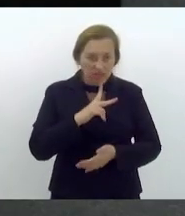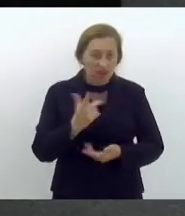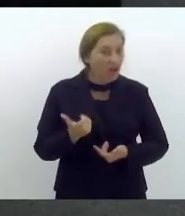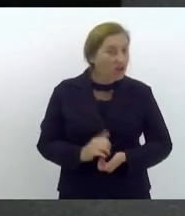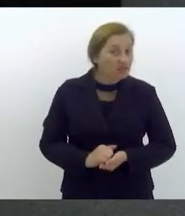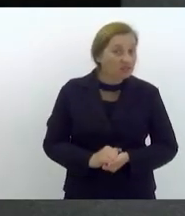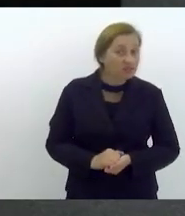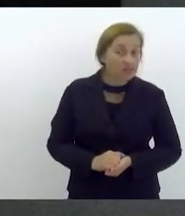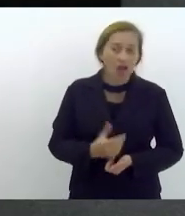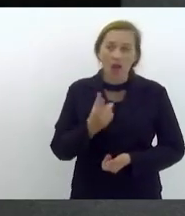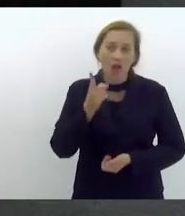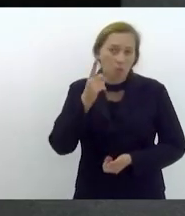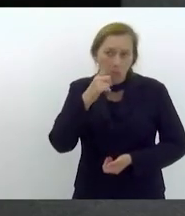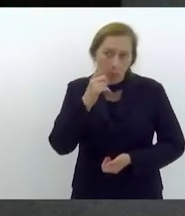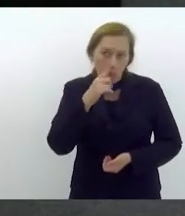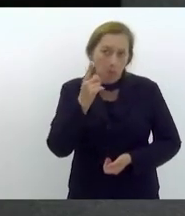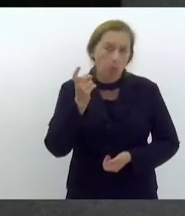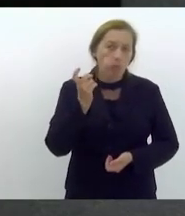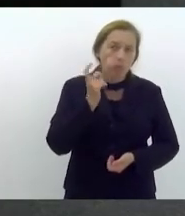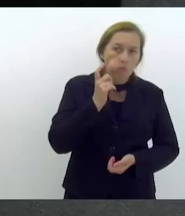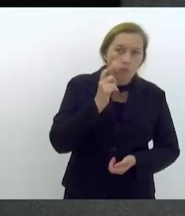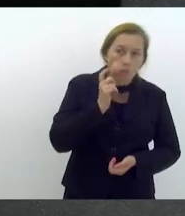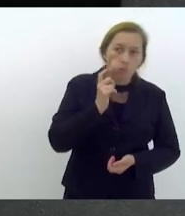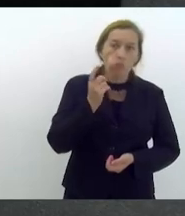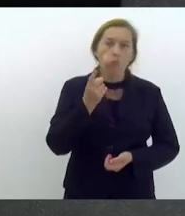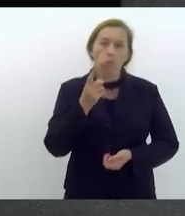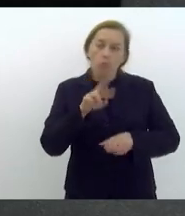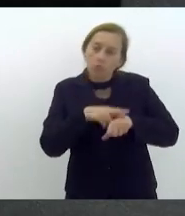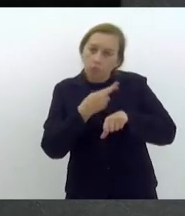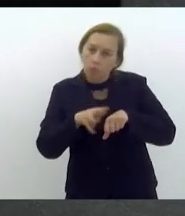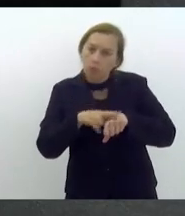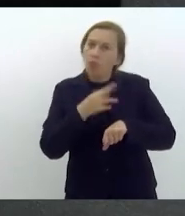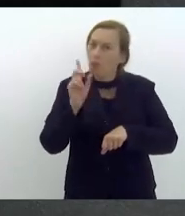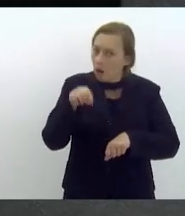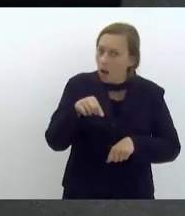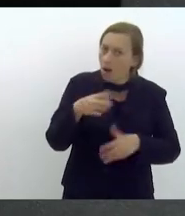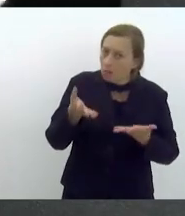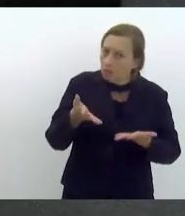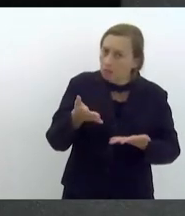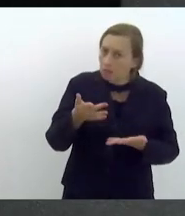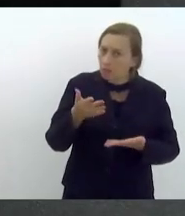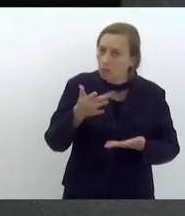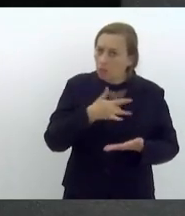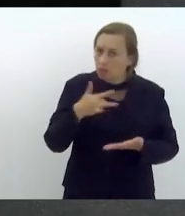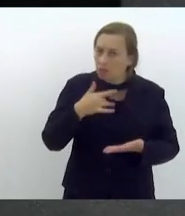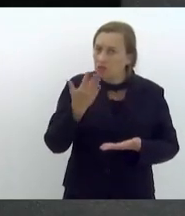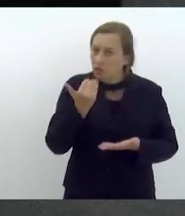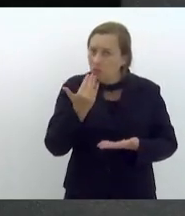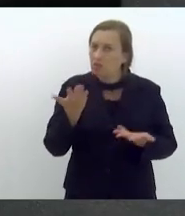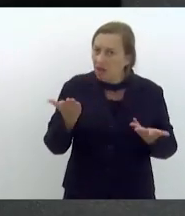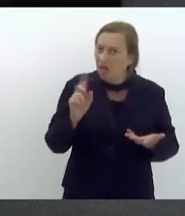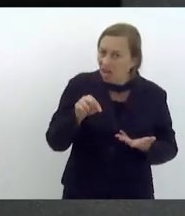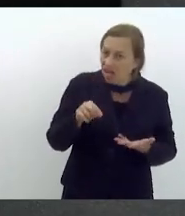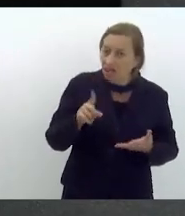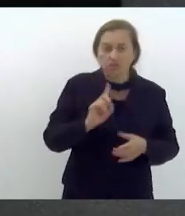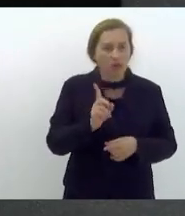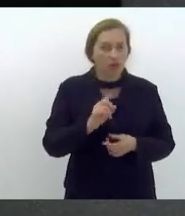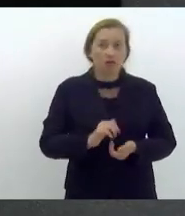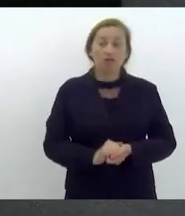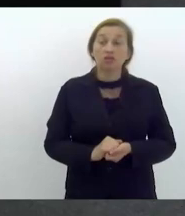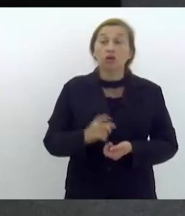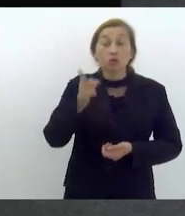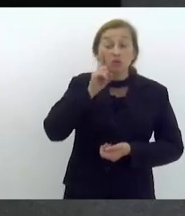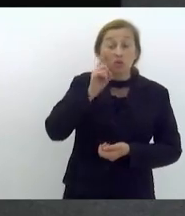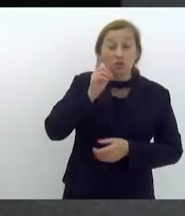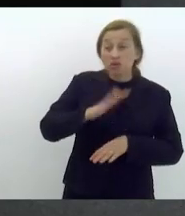que é bala biscoito de chocolate é isso que a alimentação saudável Claro que não e nós estamos vivenciando cada